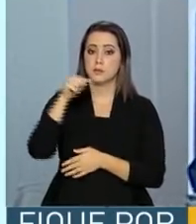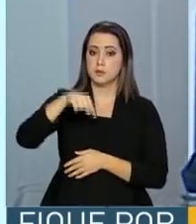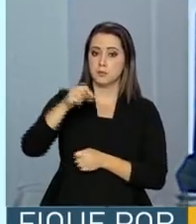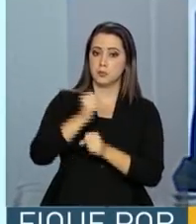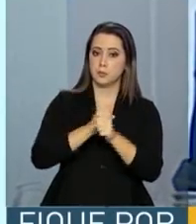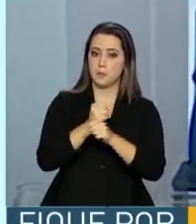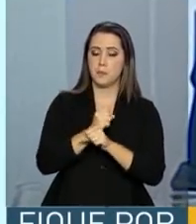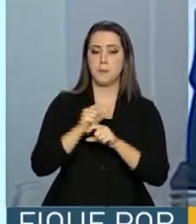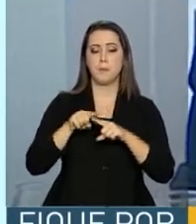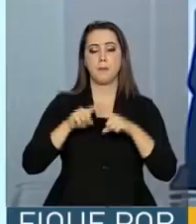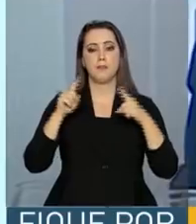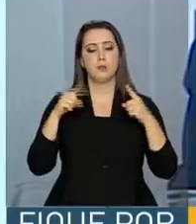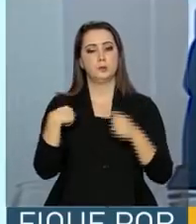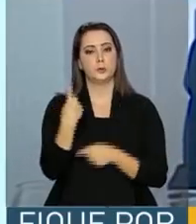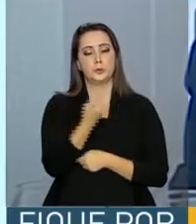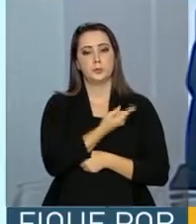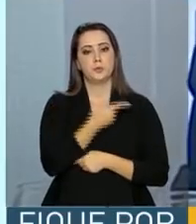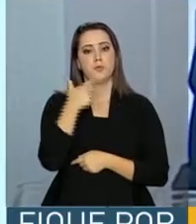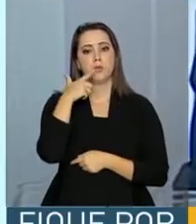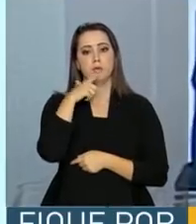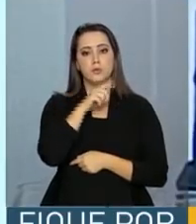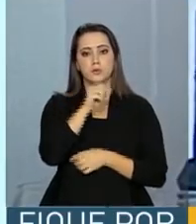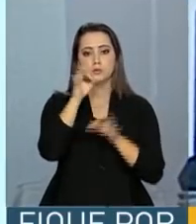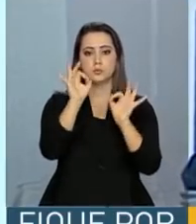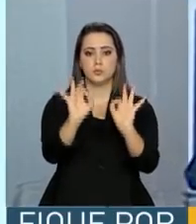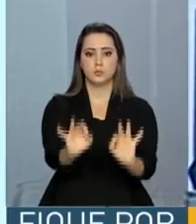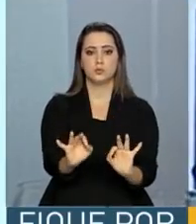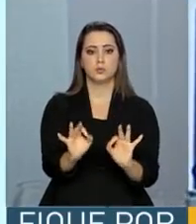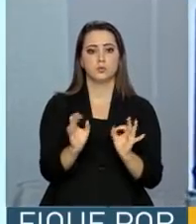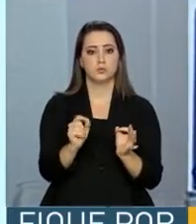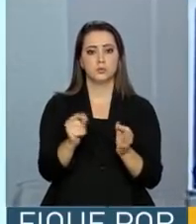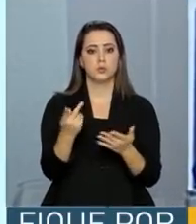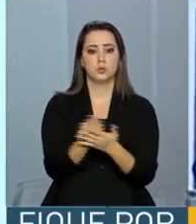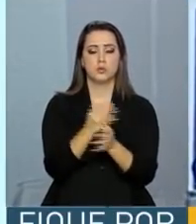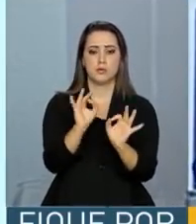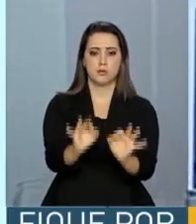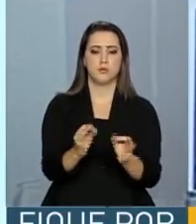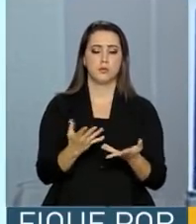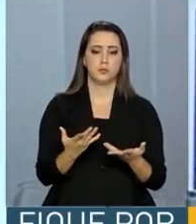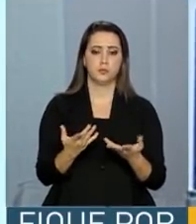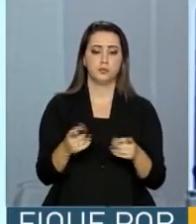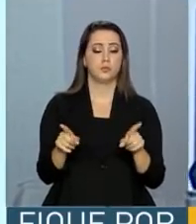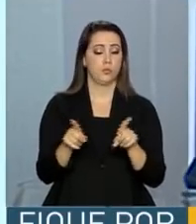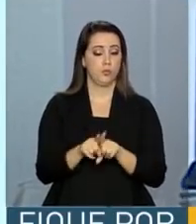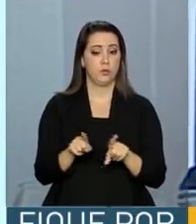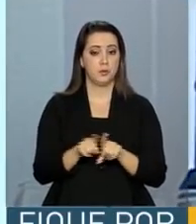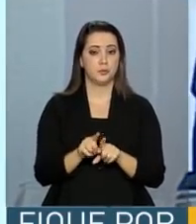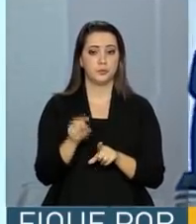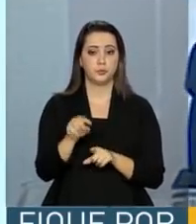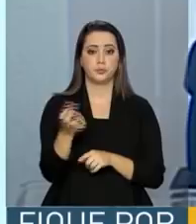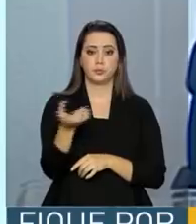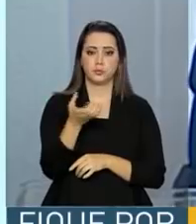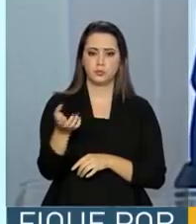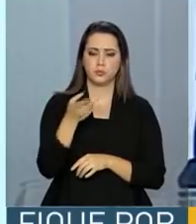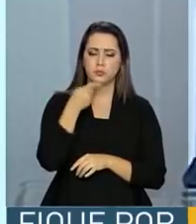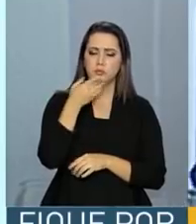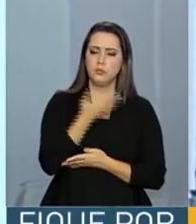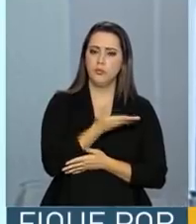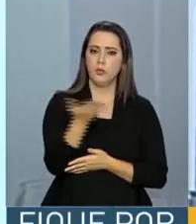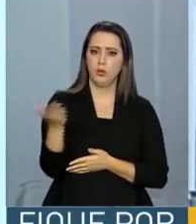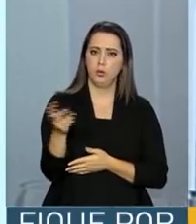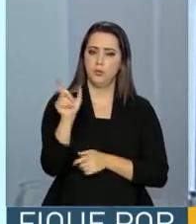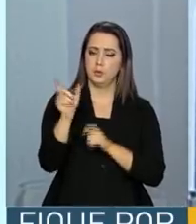e nós conseguimos efetivamente realizar além do que eu queria muito evidenciar